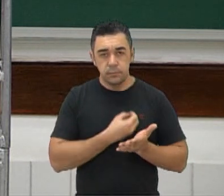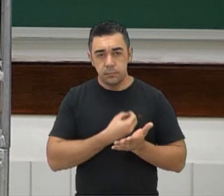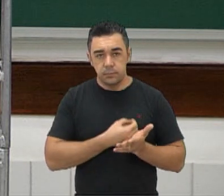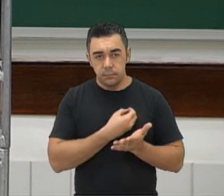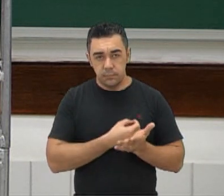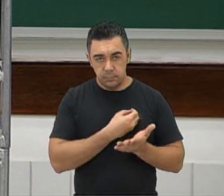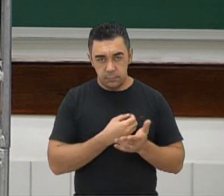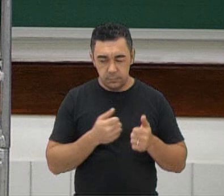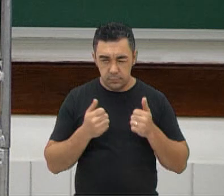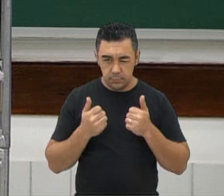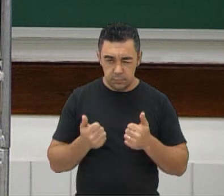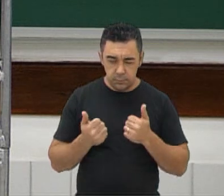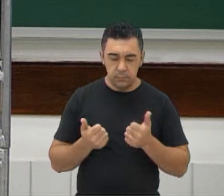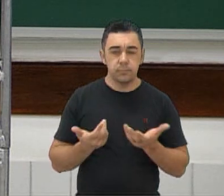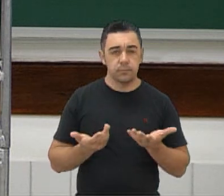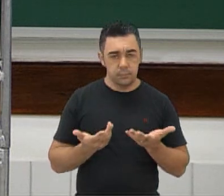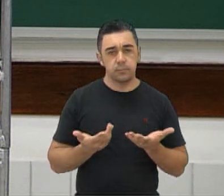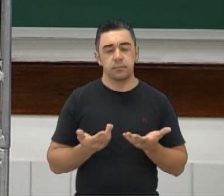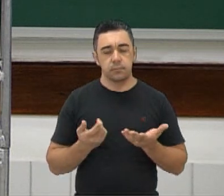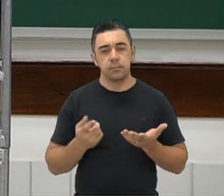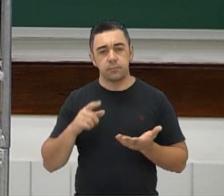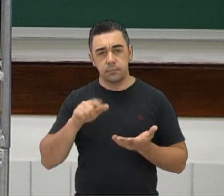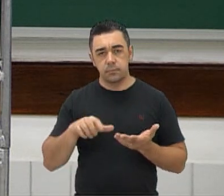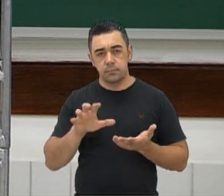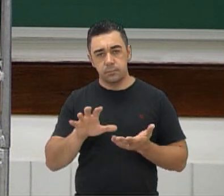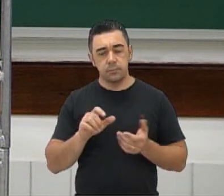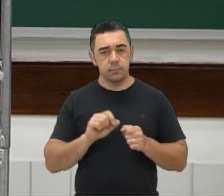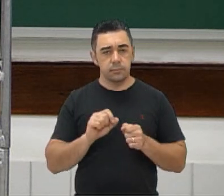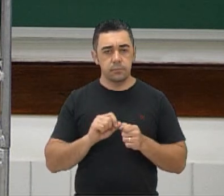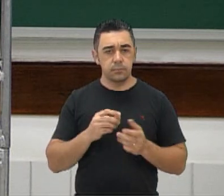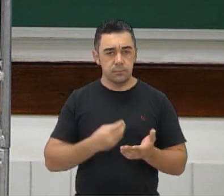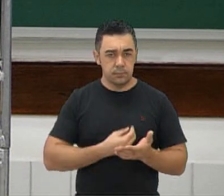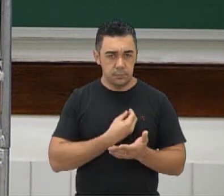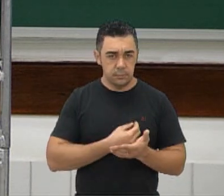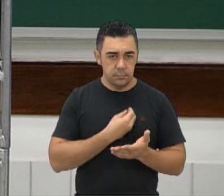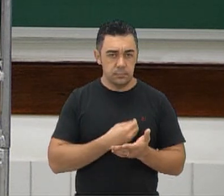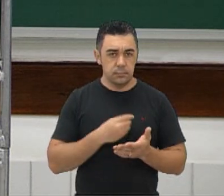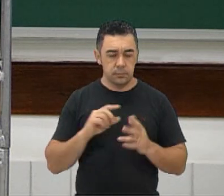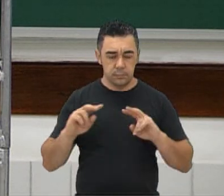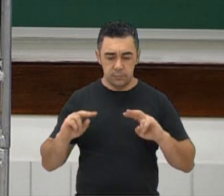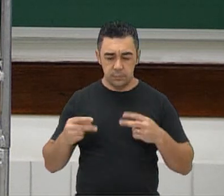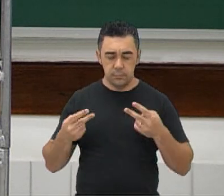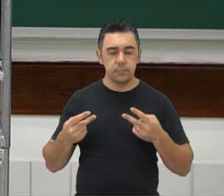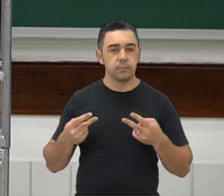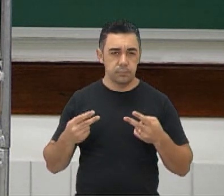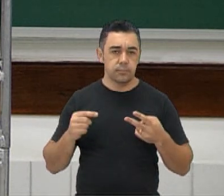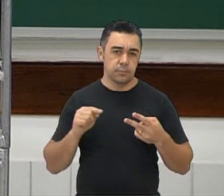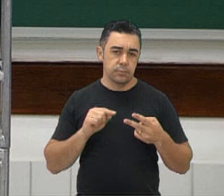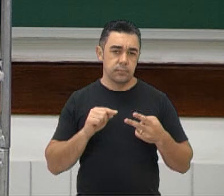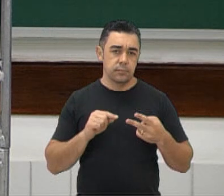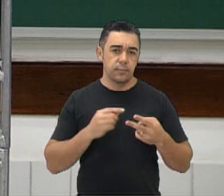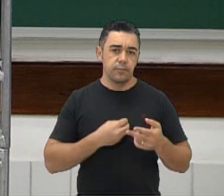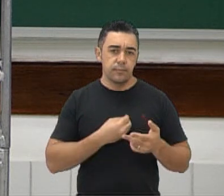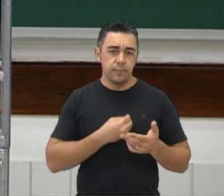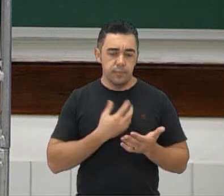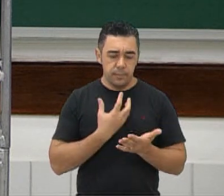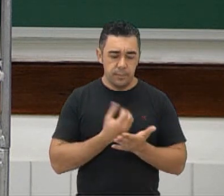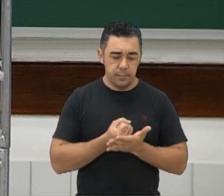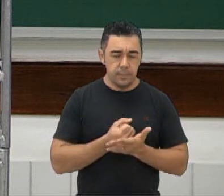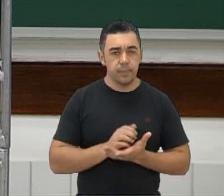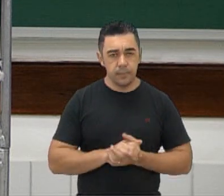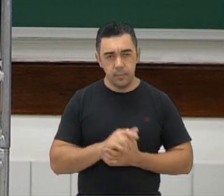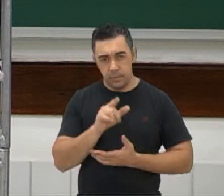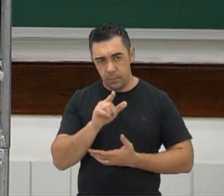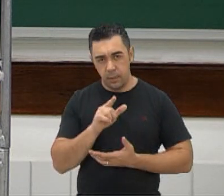escrito atividade e nessa atividade um item dela está escrito frequência. Então realize a atividade para que a sua